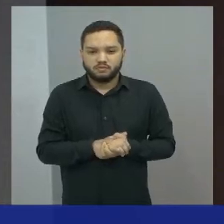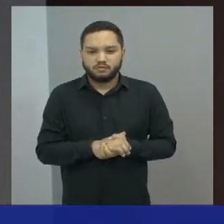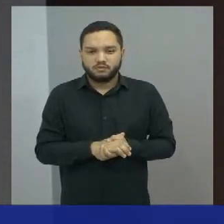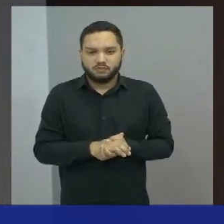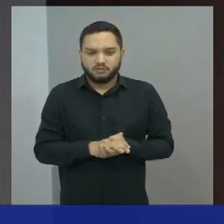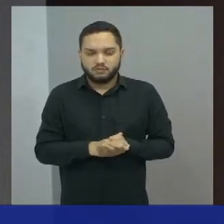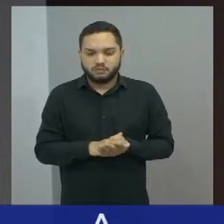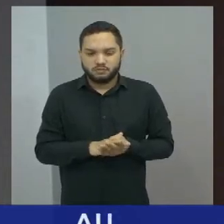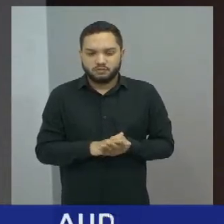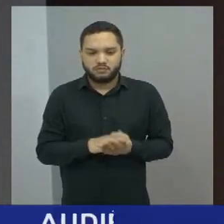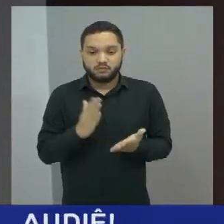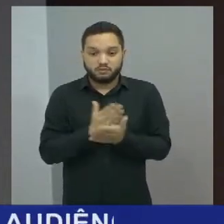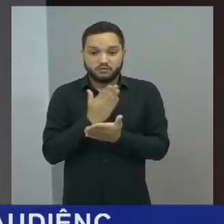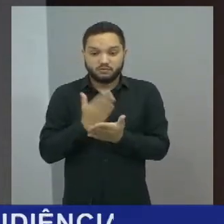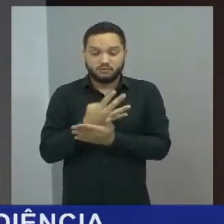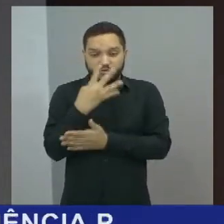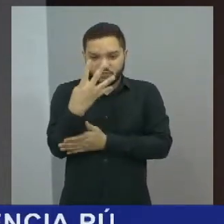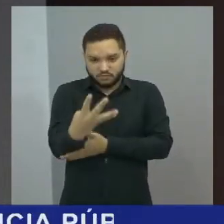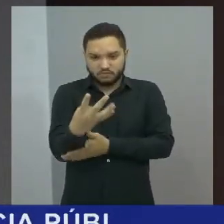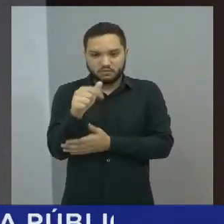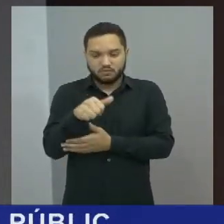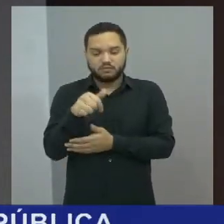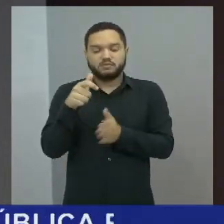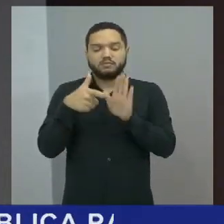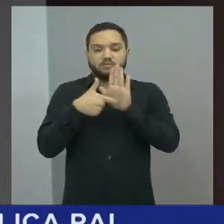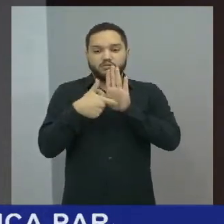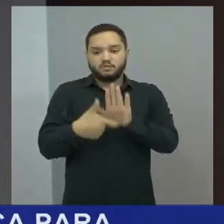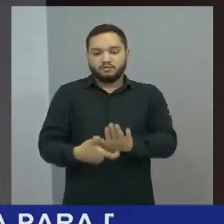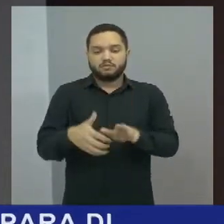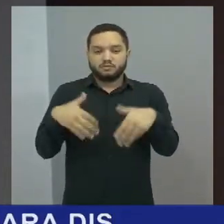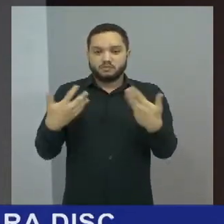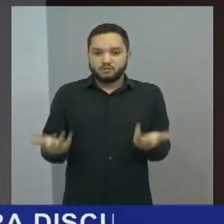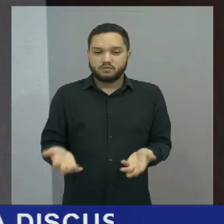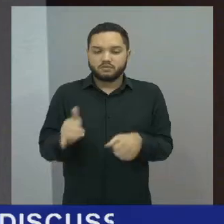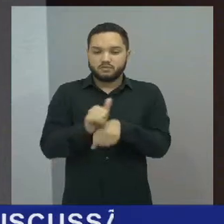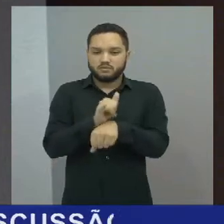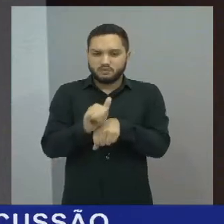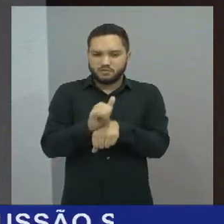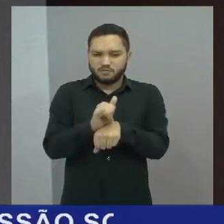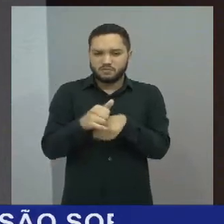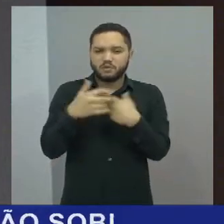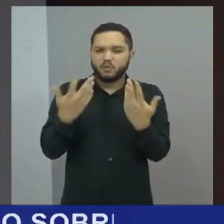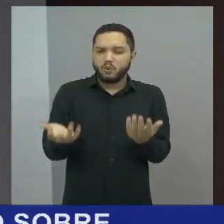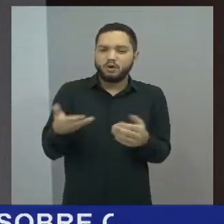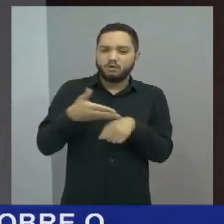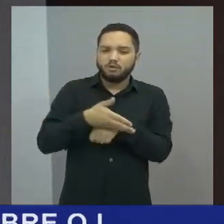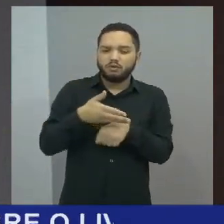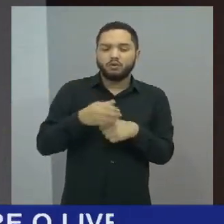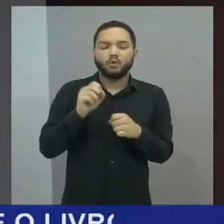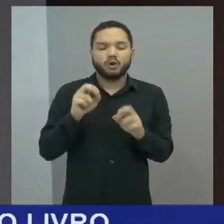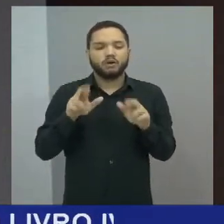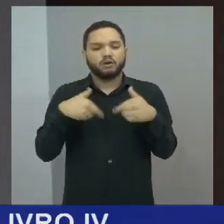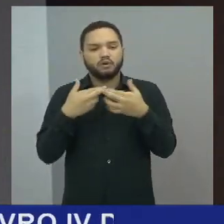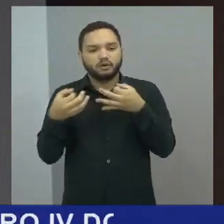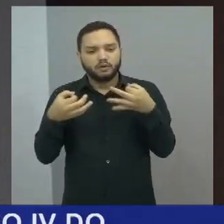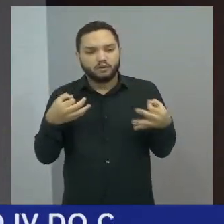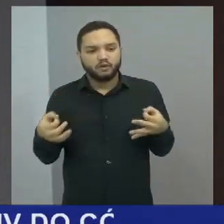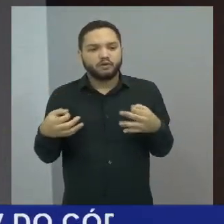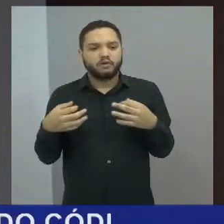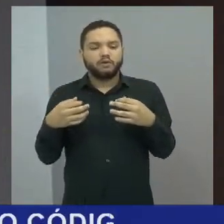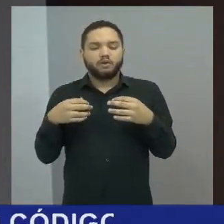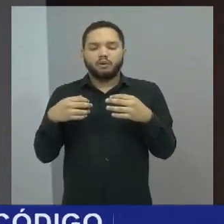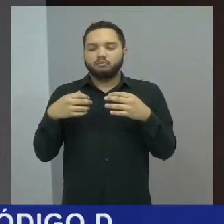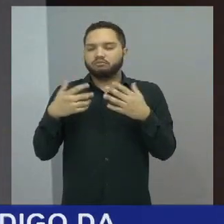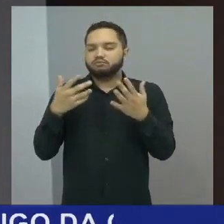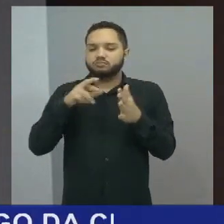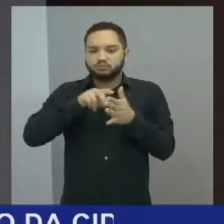neste livro 4 é basicamente isso, demonstrar quais são os mecanismos de participação popular, audiências públicas, consultas públicas, as